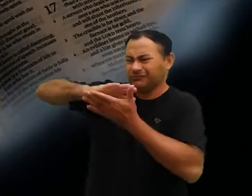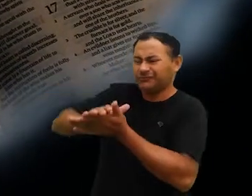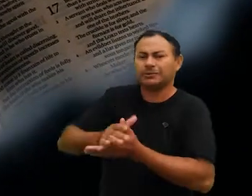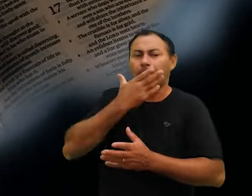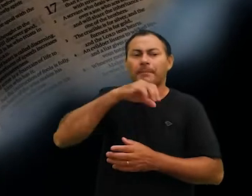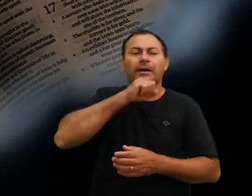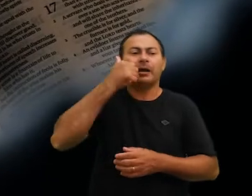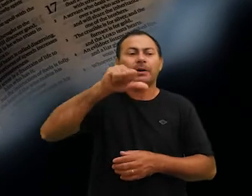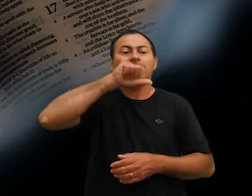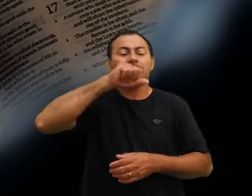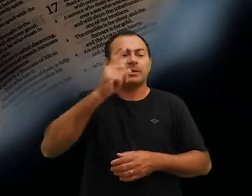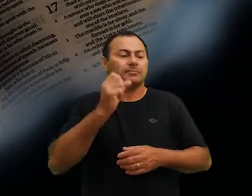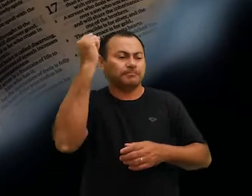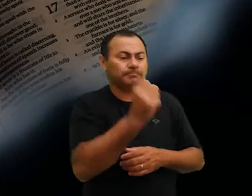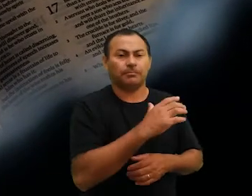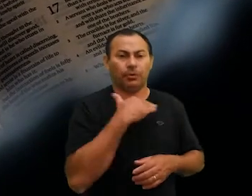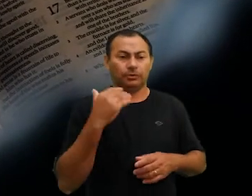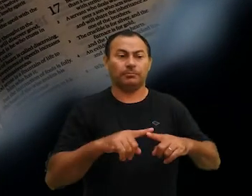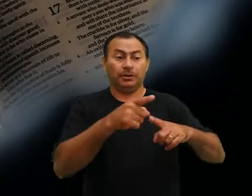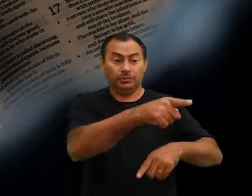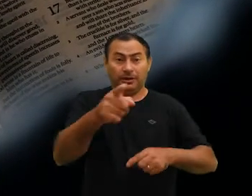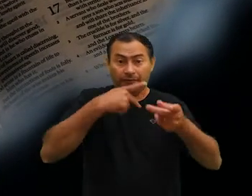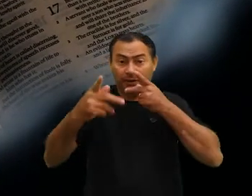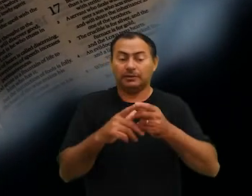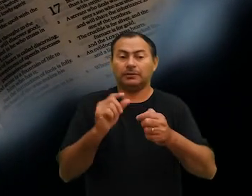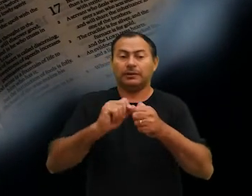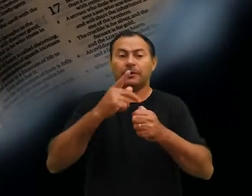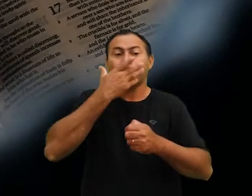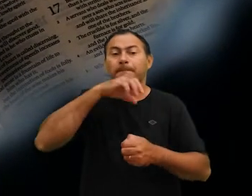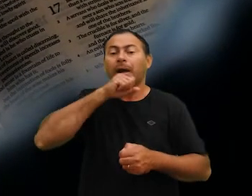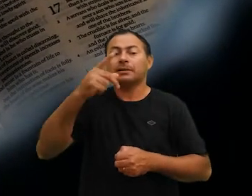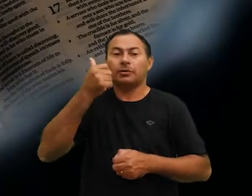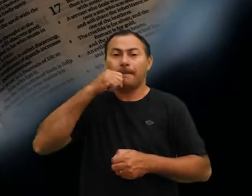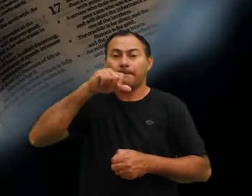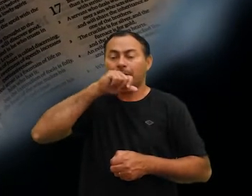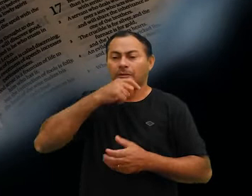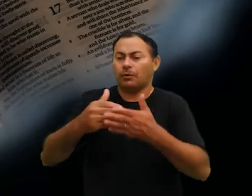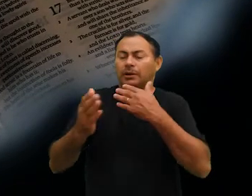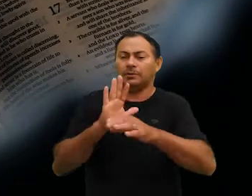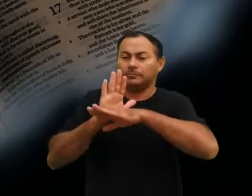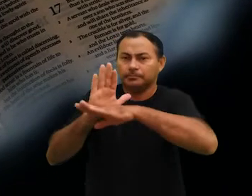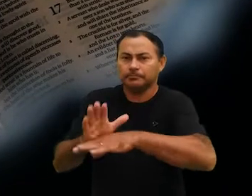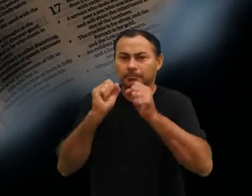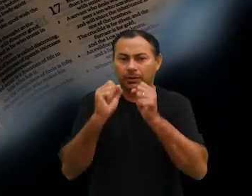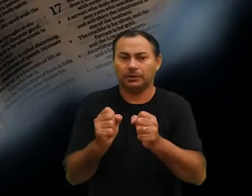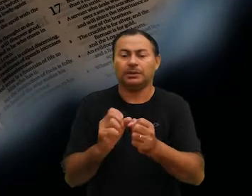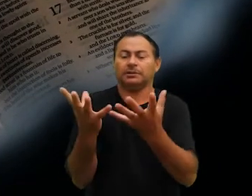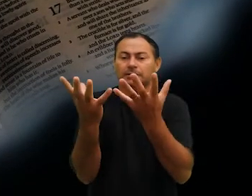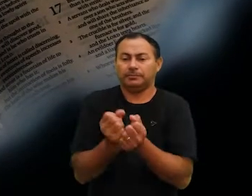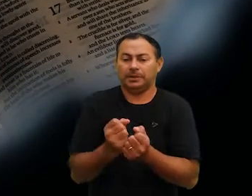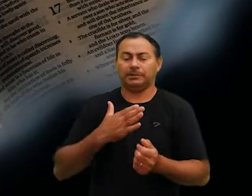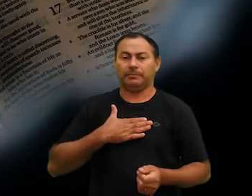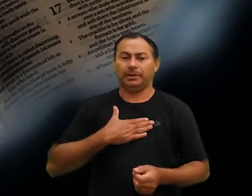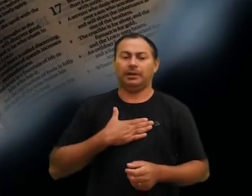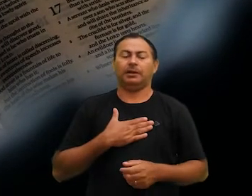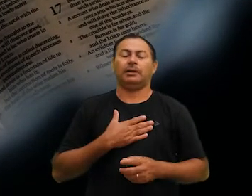sua mãe terá que ser executado. Mas vocês afirmam que se alguém disser a seu pai ou a sua mãe: qualquer ajuda que vocês poderiam receber